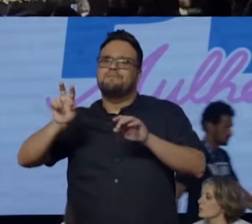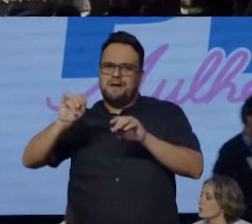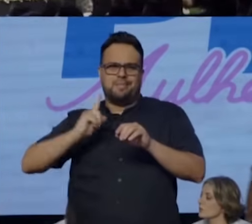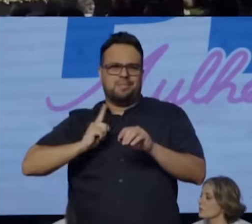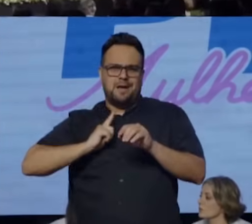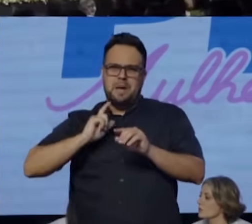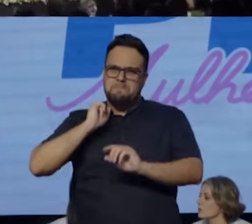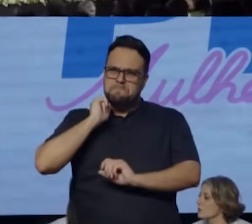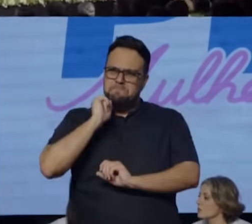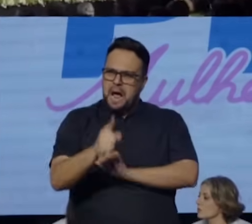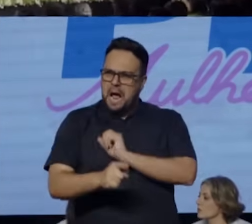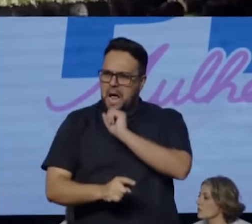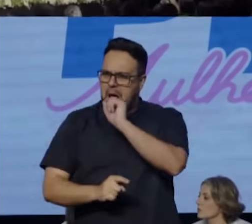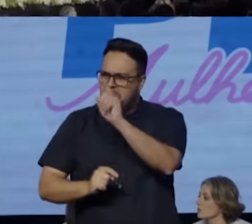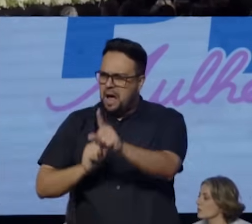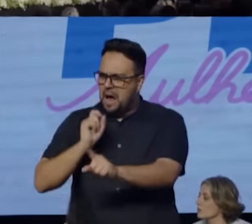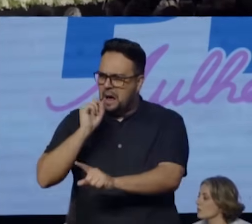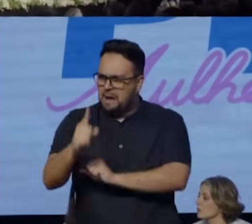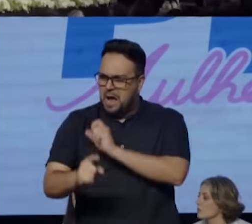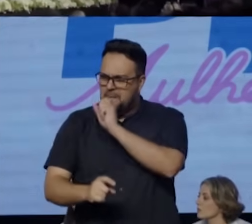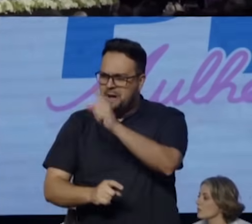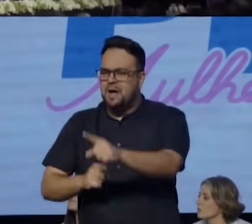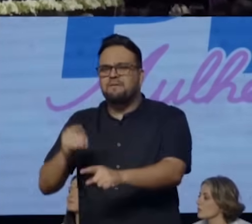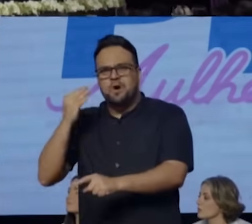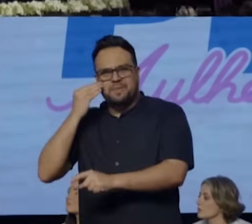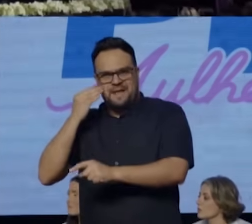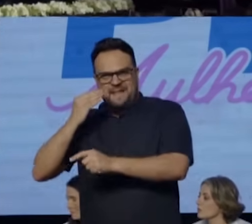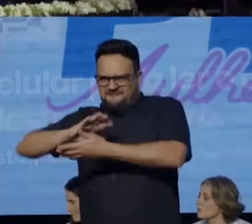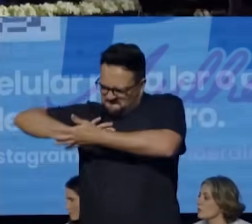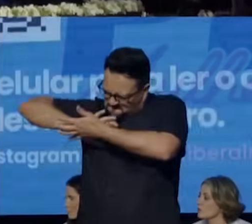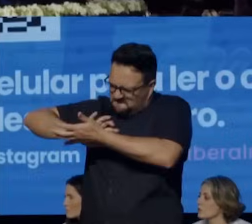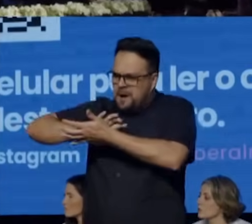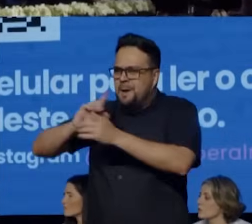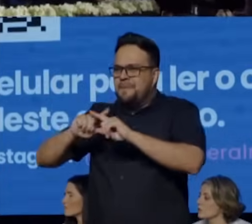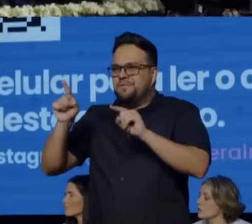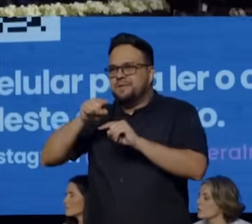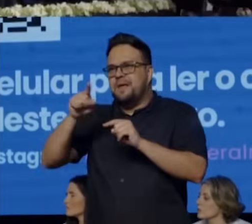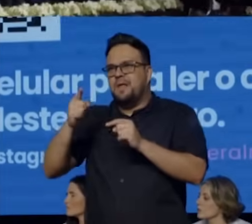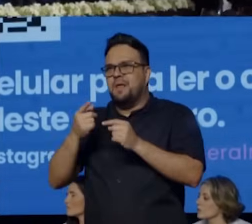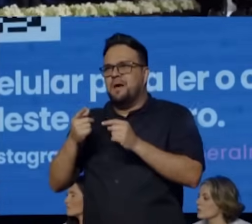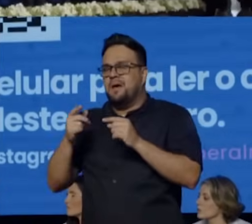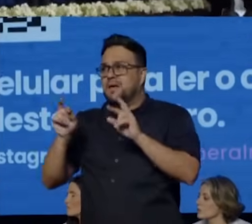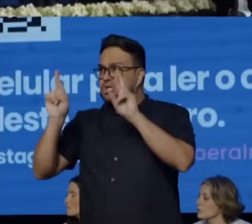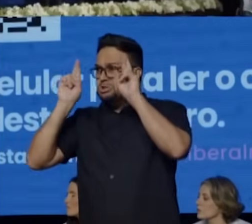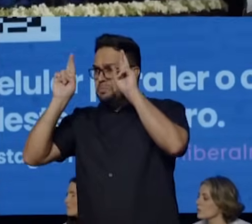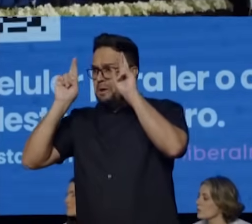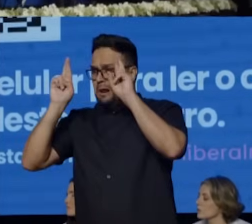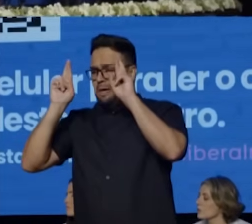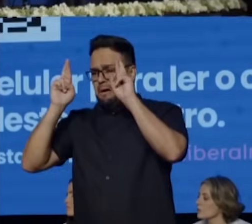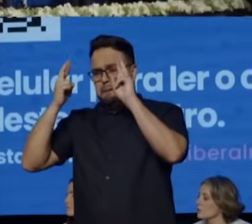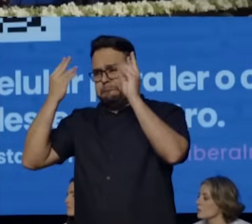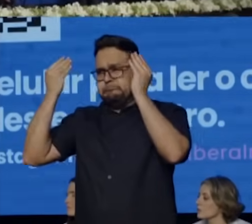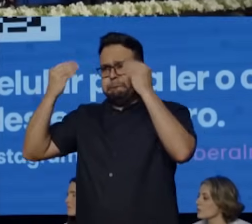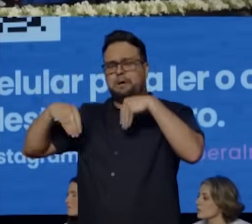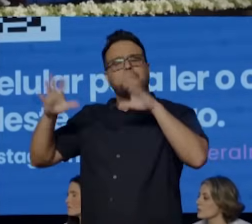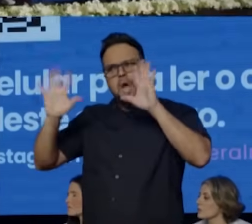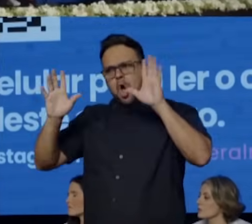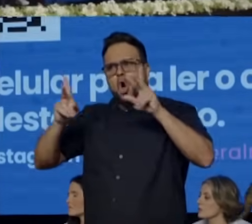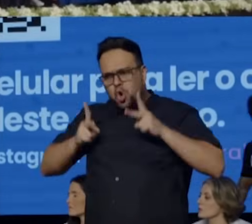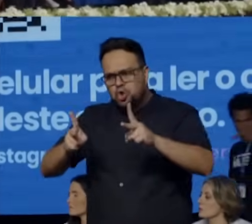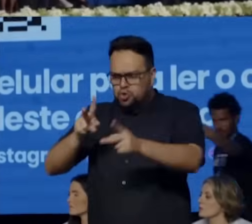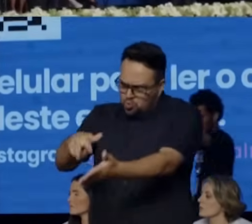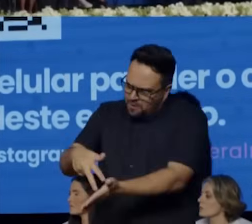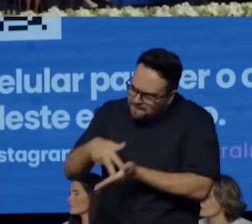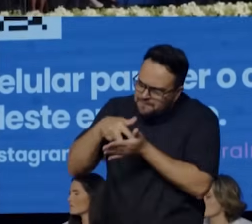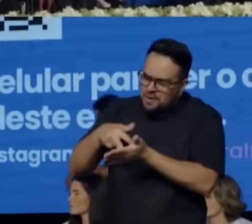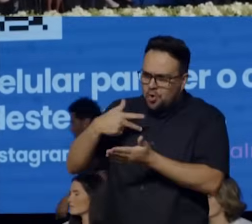vai acontecer sim, mas não percam as esperanças, porque nós devemos confiar no nosso propósito, nós